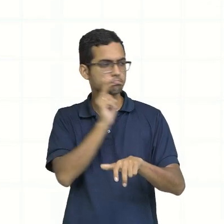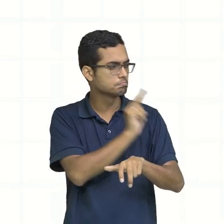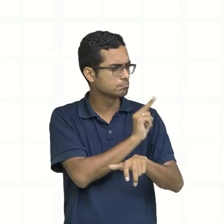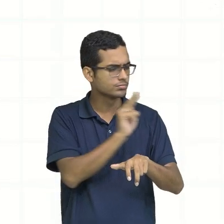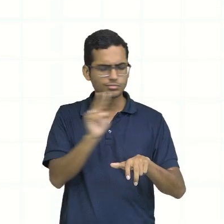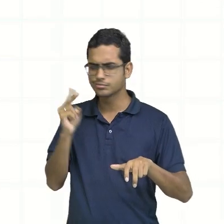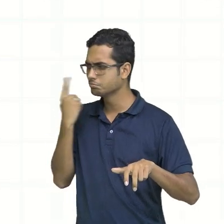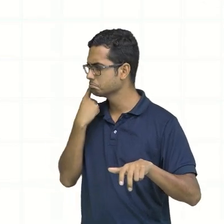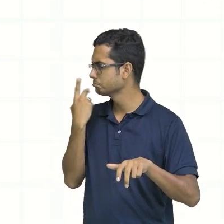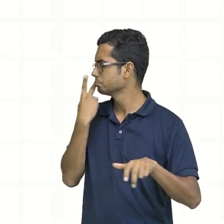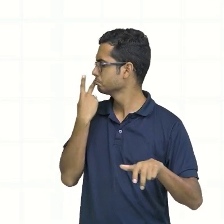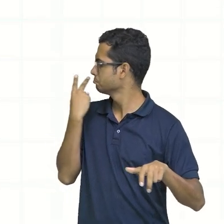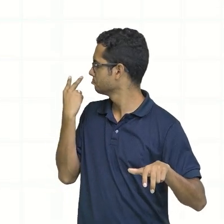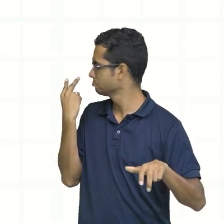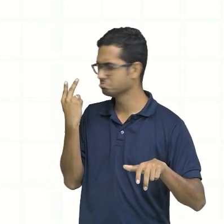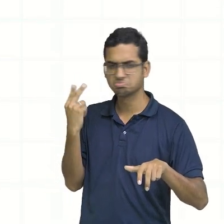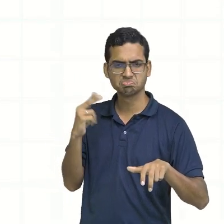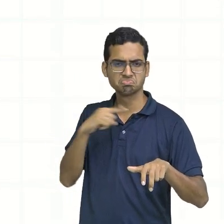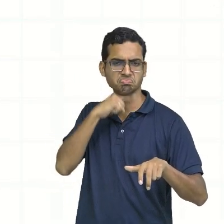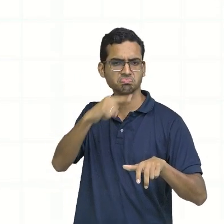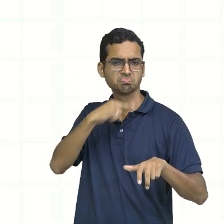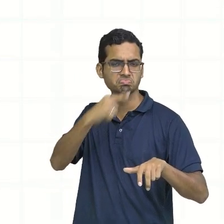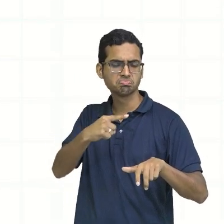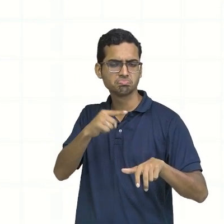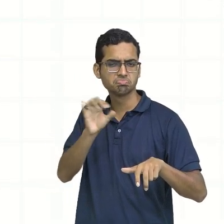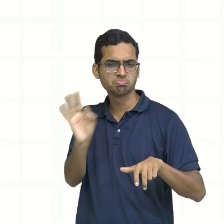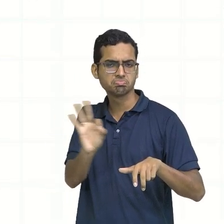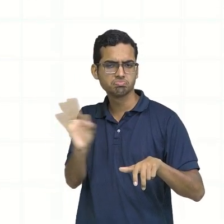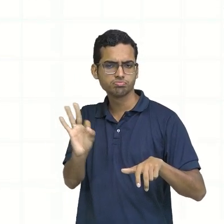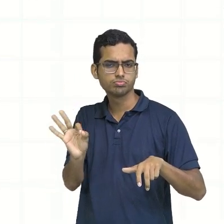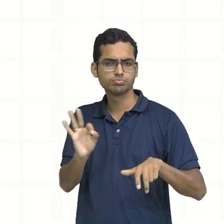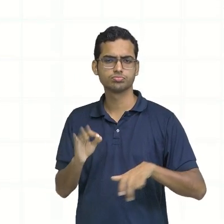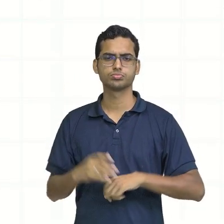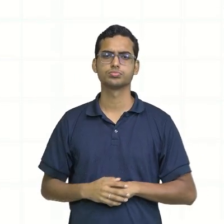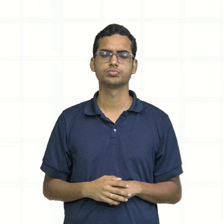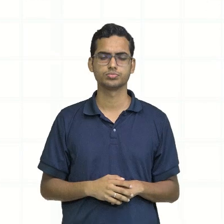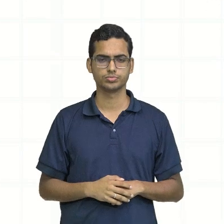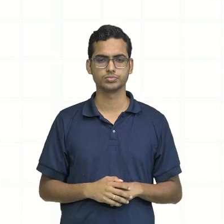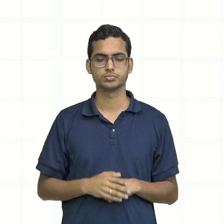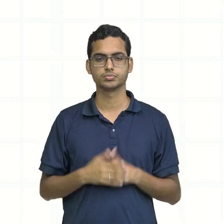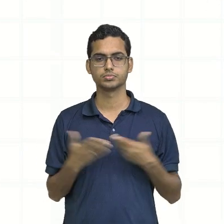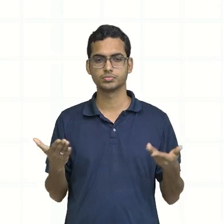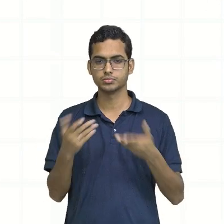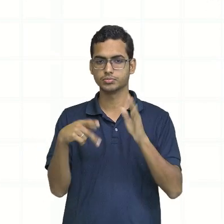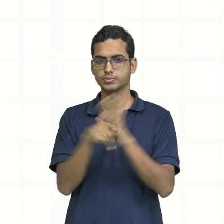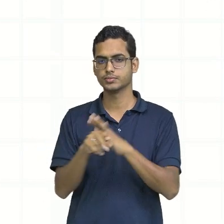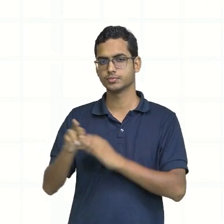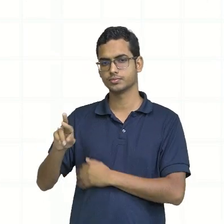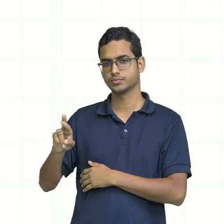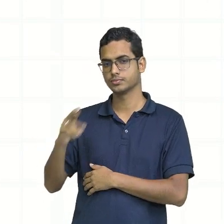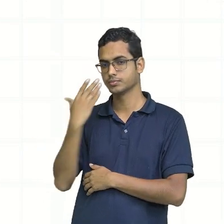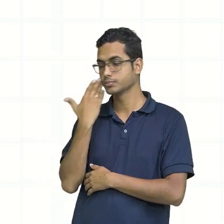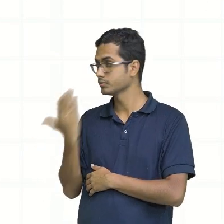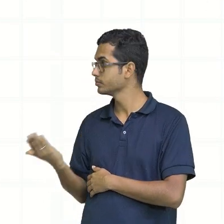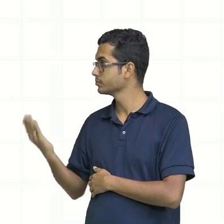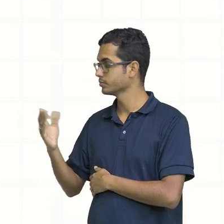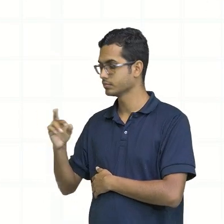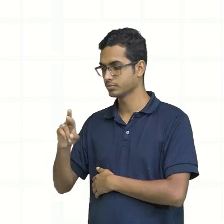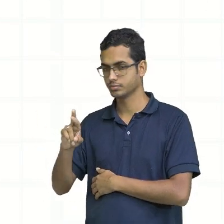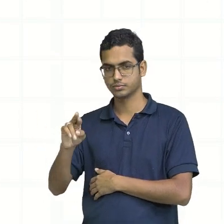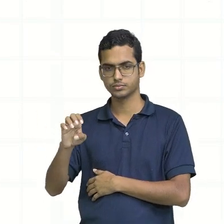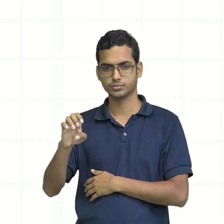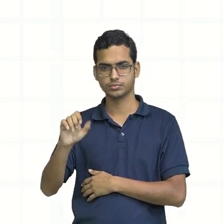dele. Then he realized. O verbo realize não é realizar, ele é um falso cognato. Ele significa